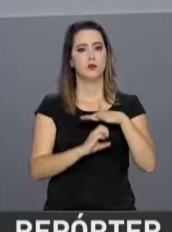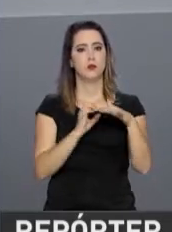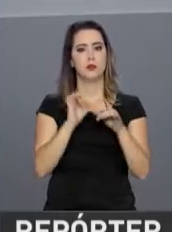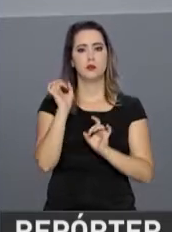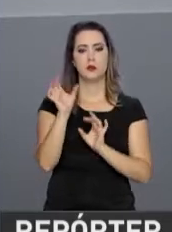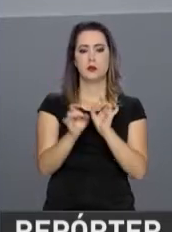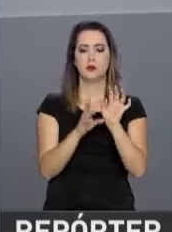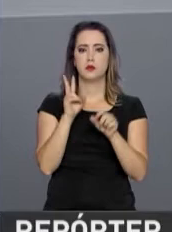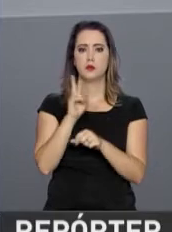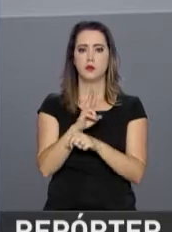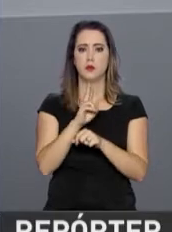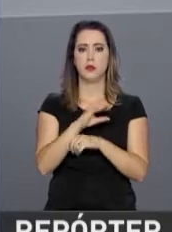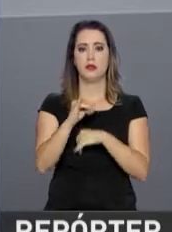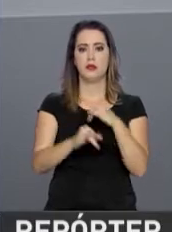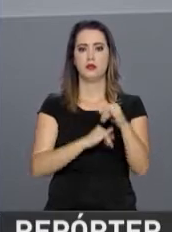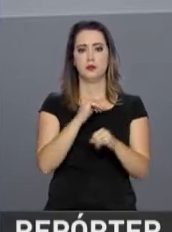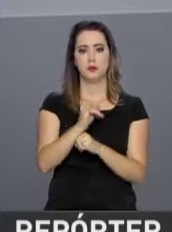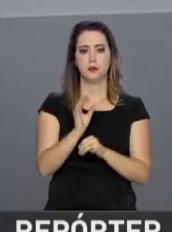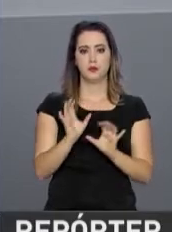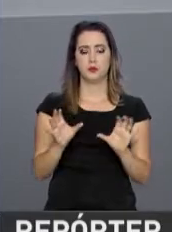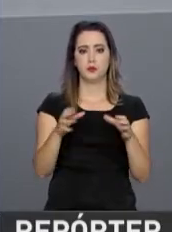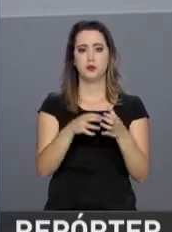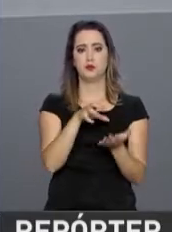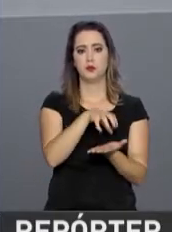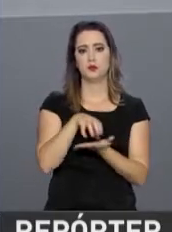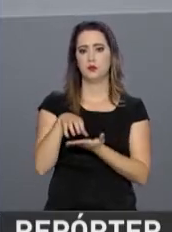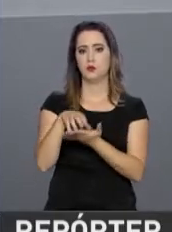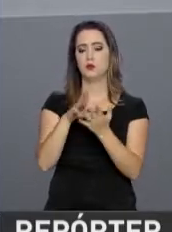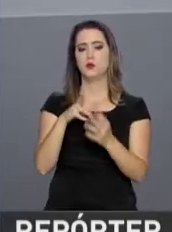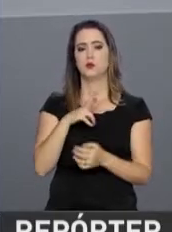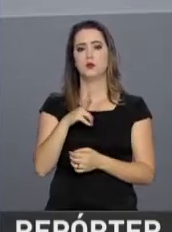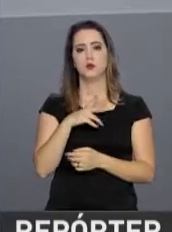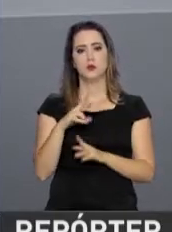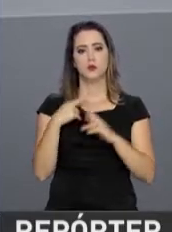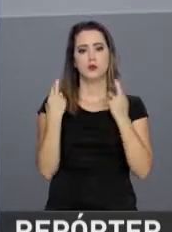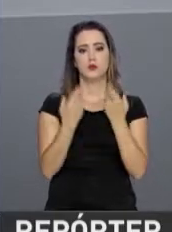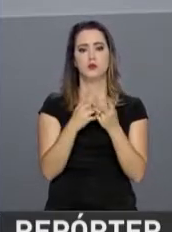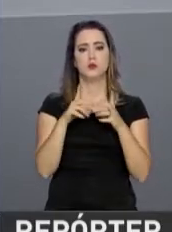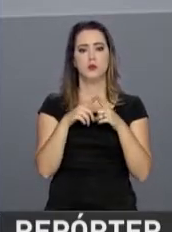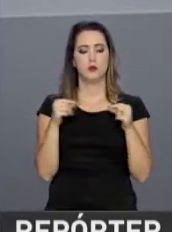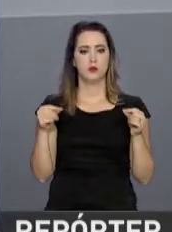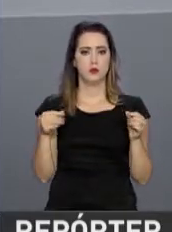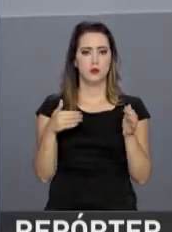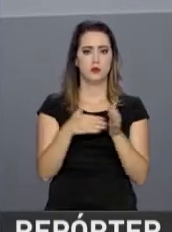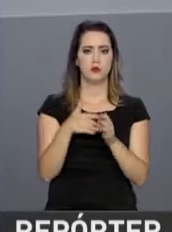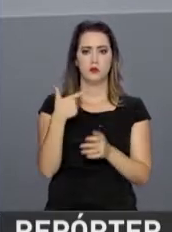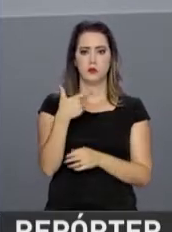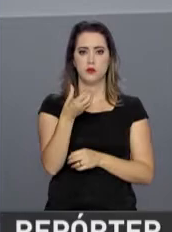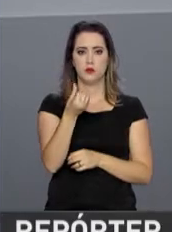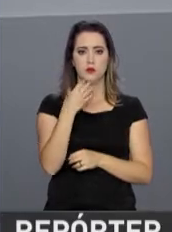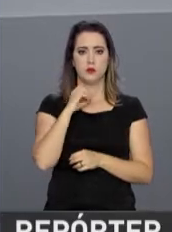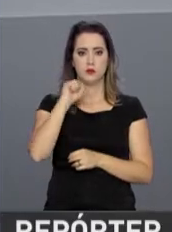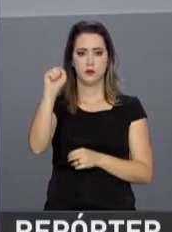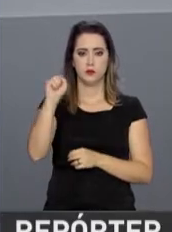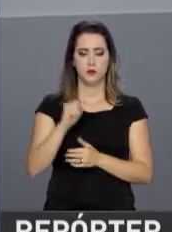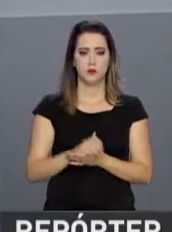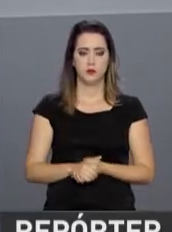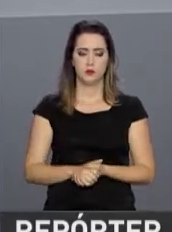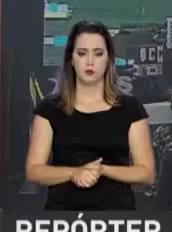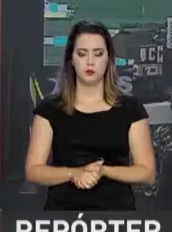especialistas em defesa cibernética dos setores público e privado estão reunidos aqui em brasília até o dia 26 de